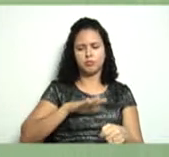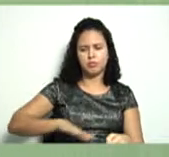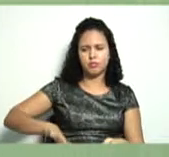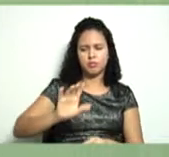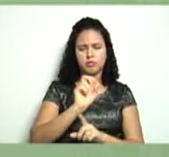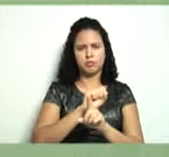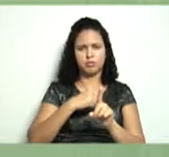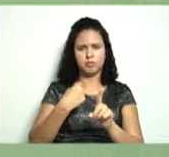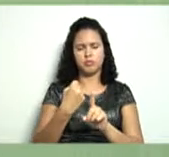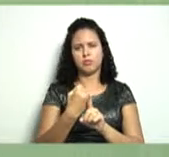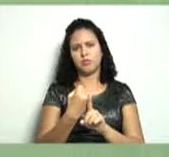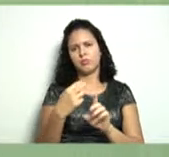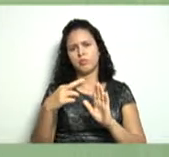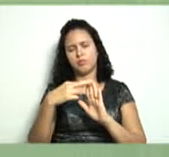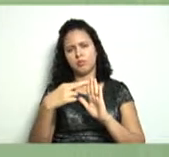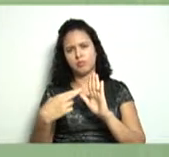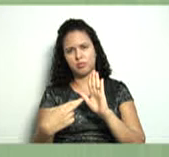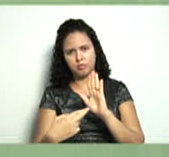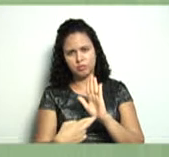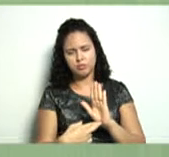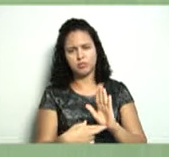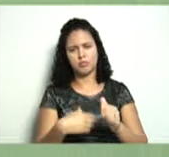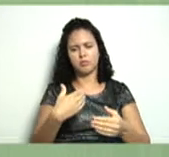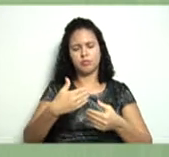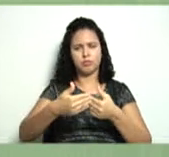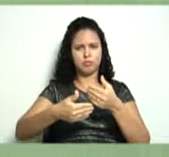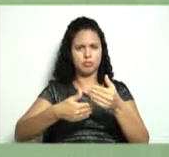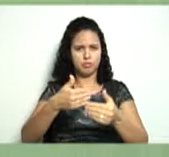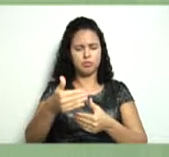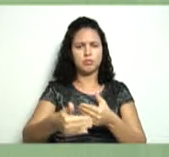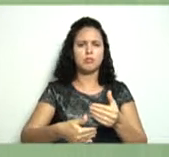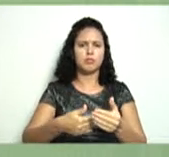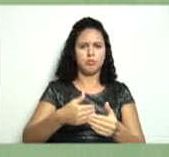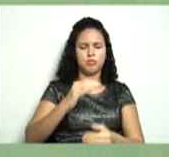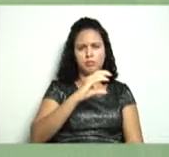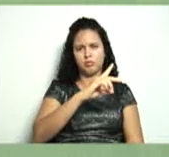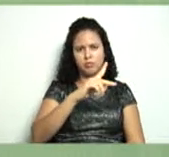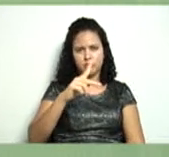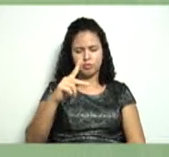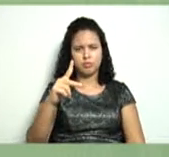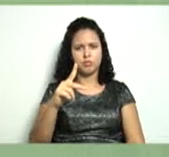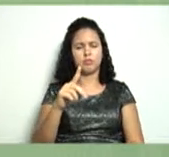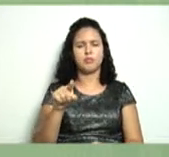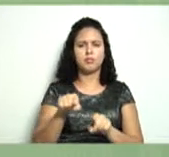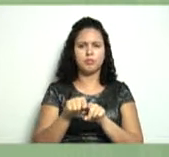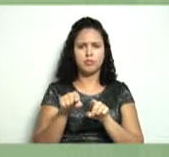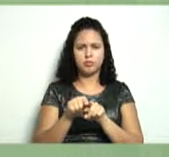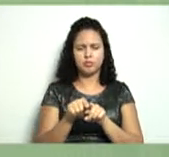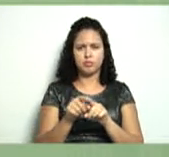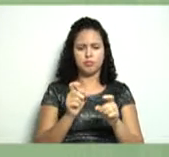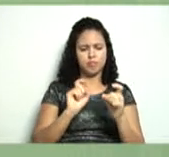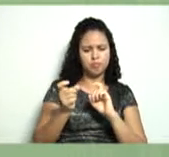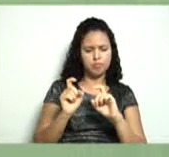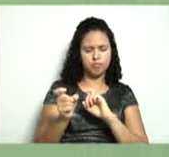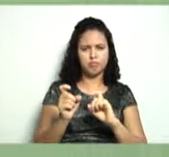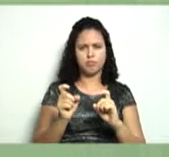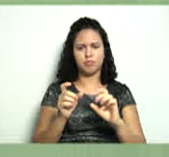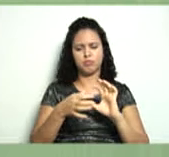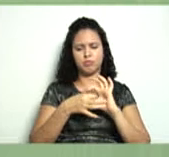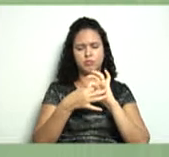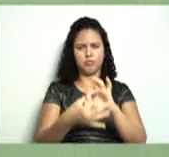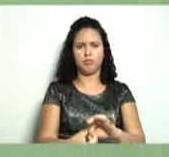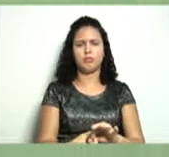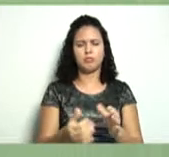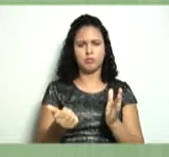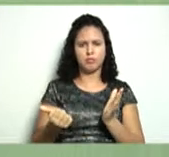tomar as resoluções de que achar convenientes ao desenvolvimento e funcionamento da cooperativa, sendo suas deliberações vinculantes a